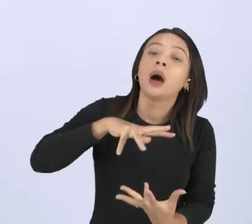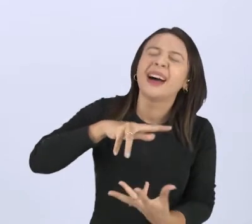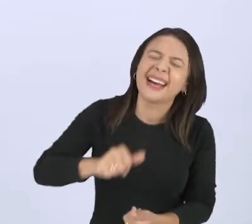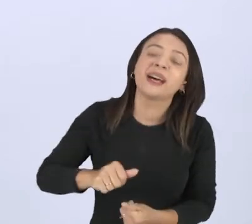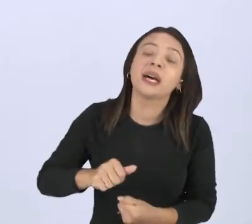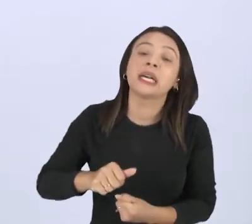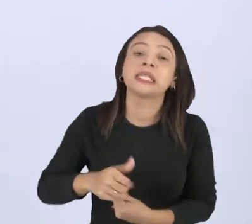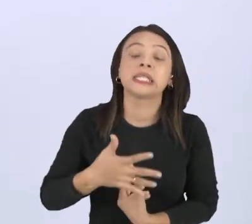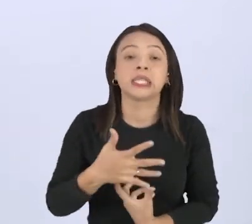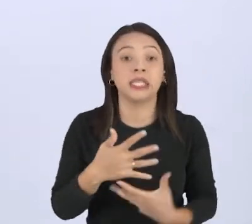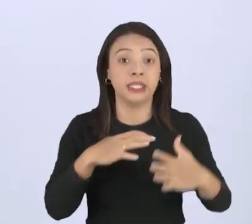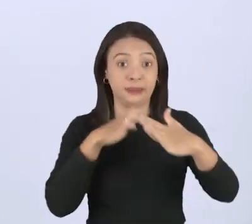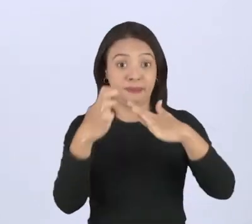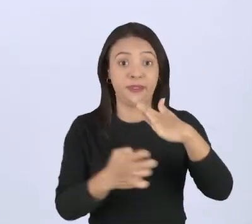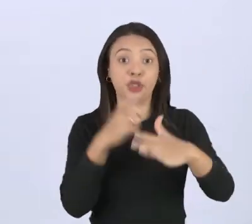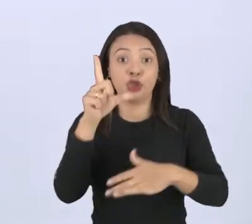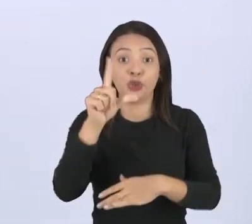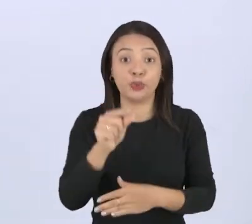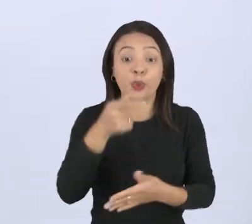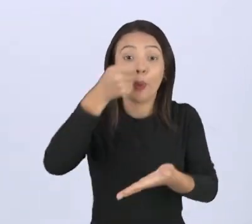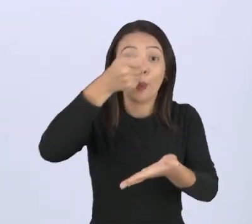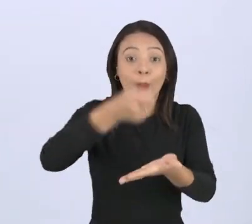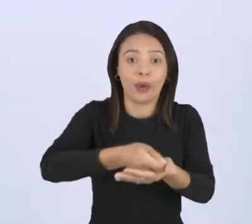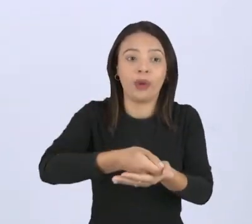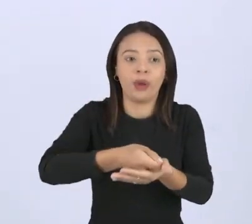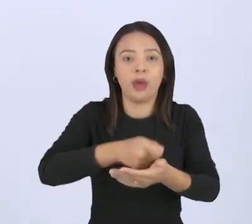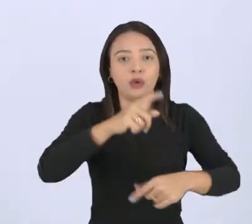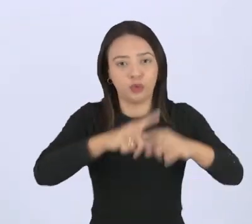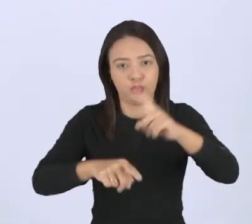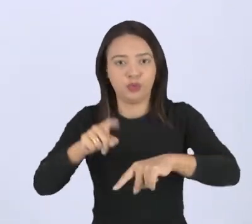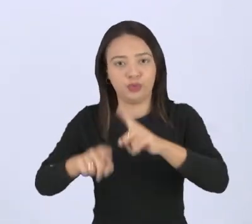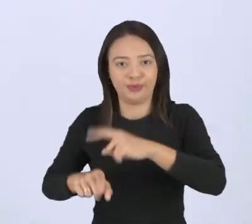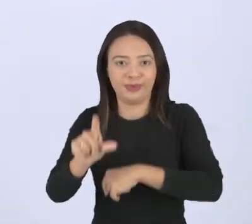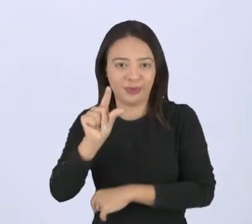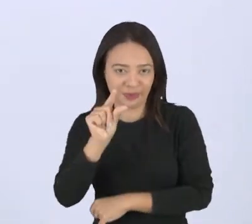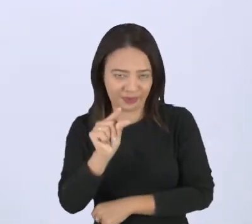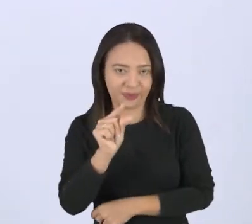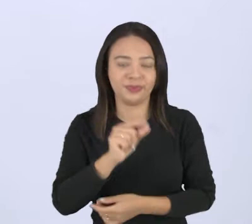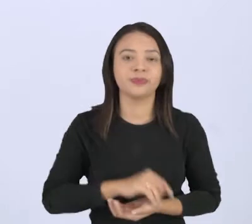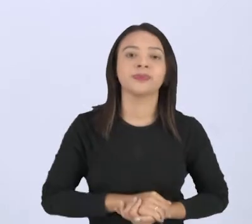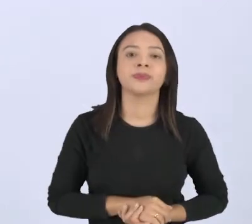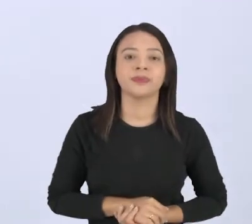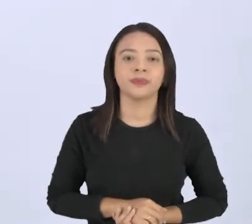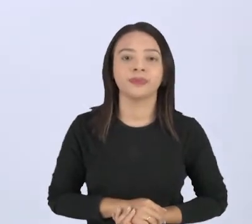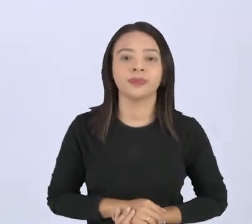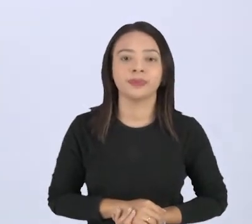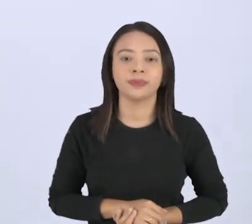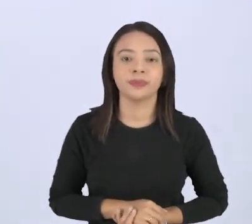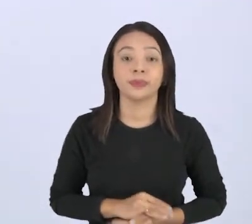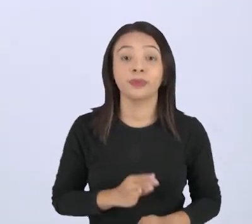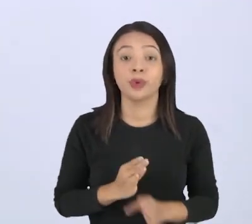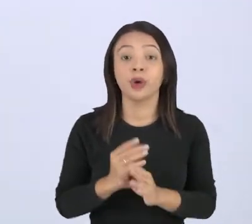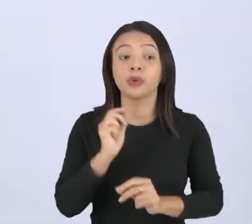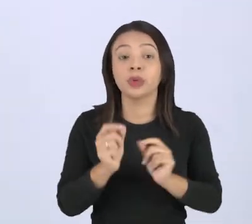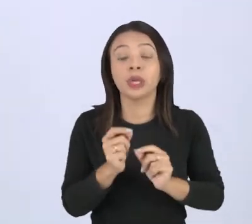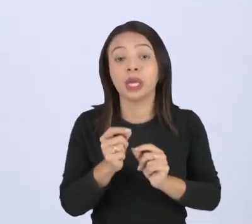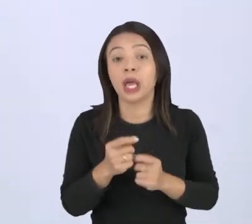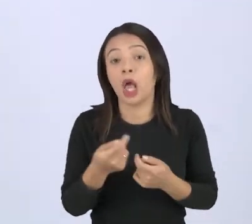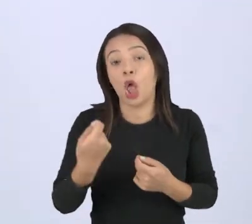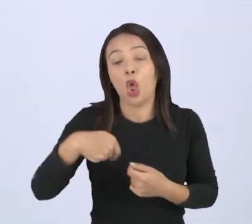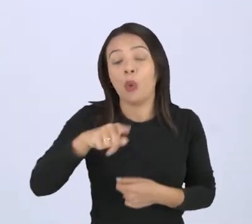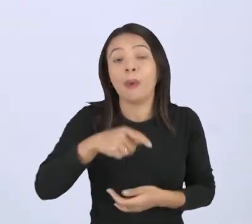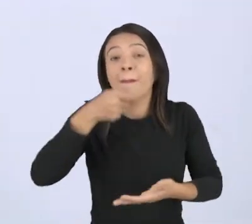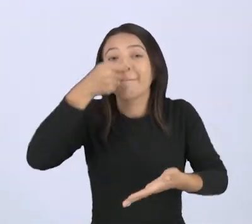transnacionais reduzem os preços finais de seus produtos, né? Graças às vantagens fiscais que elas recebem